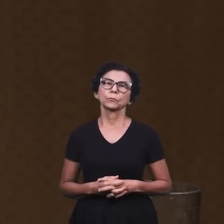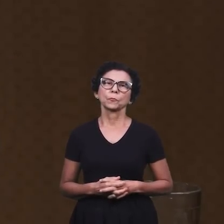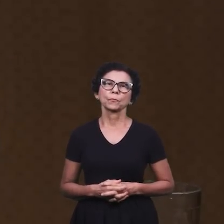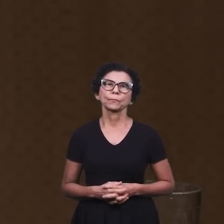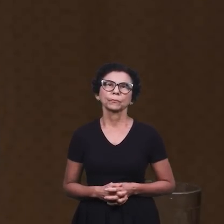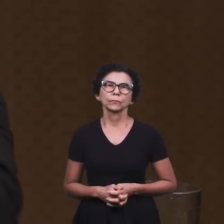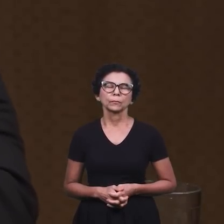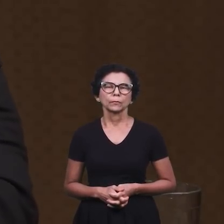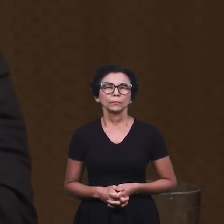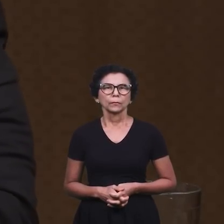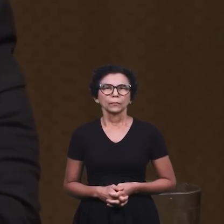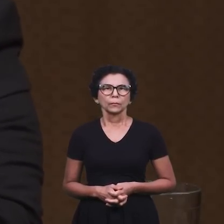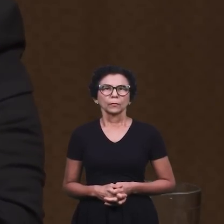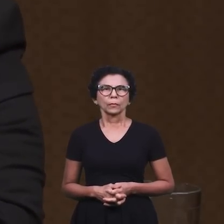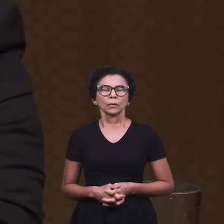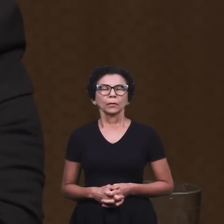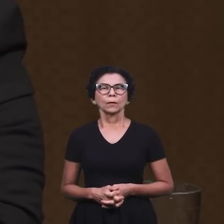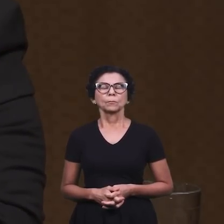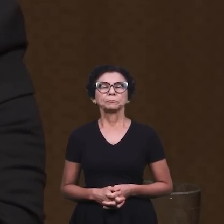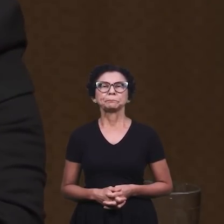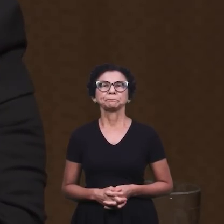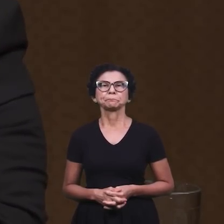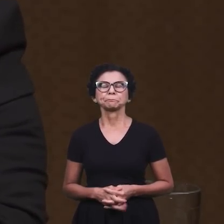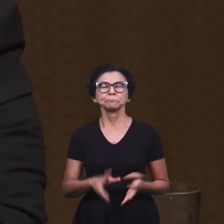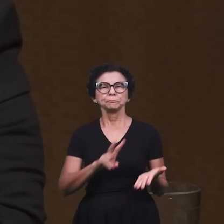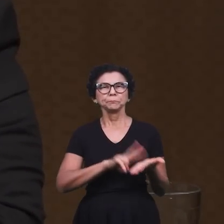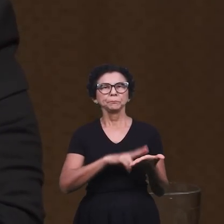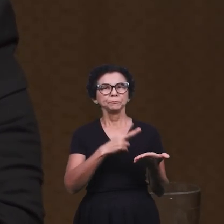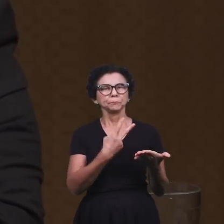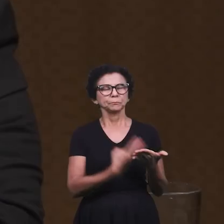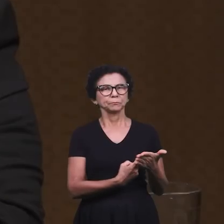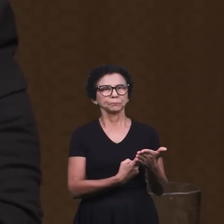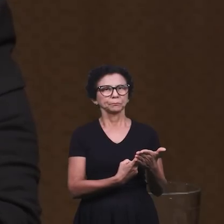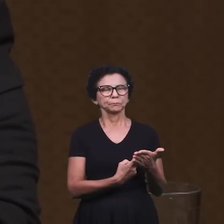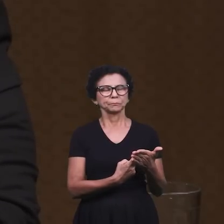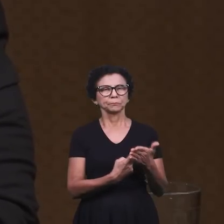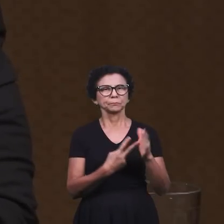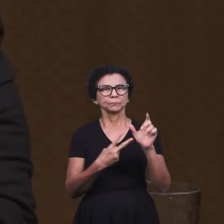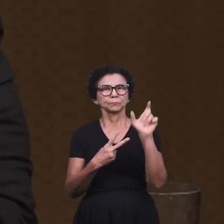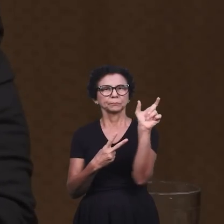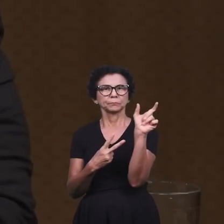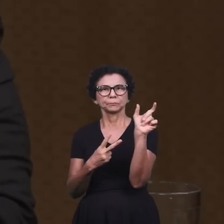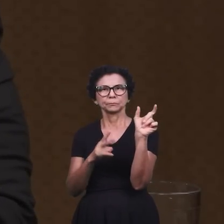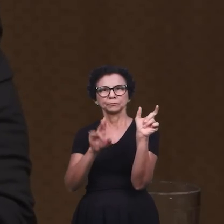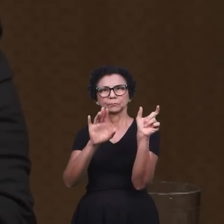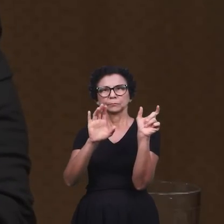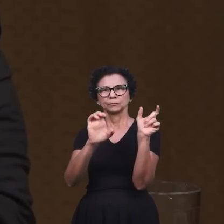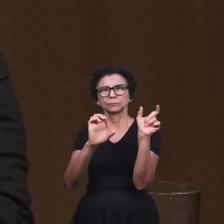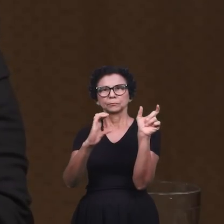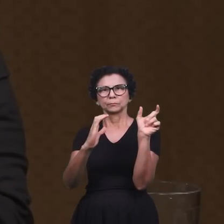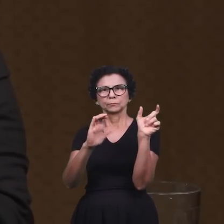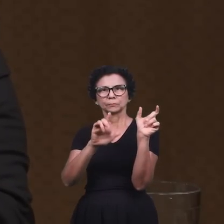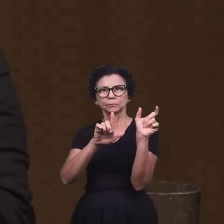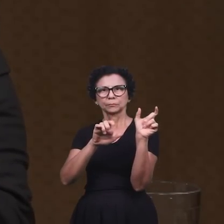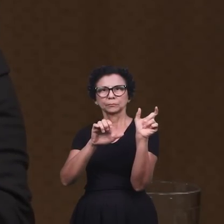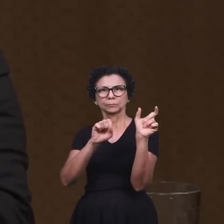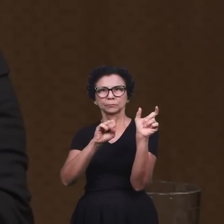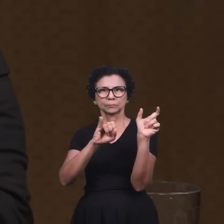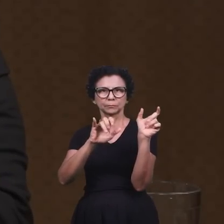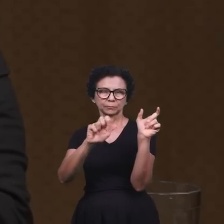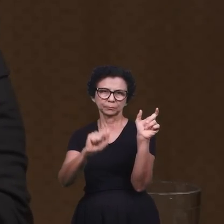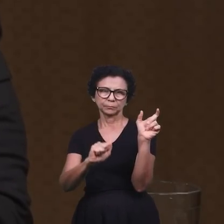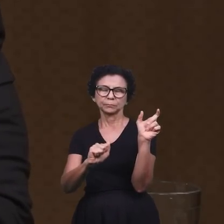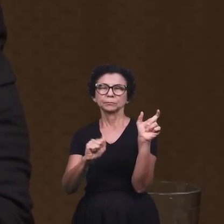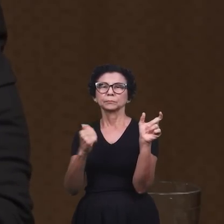a palavra eclésia, que é traduzida como igreja. E é interessante porque nós entendemos que, embora a salvação seja